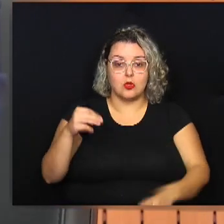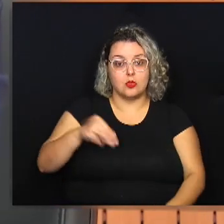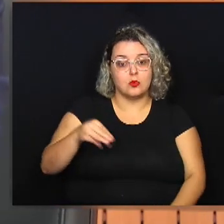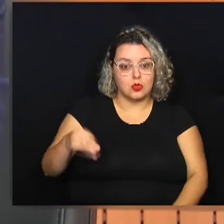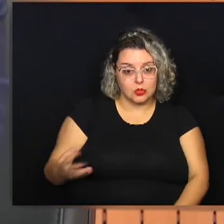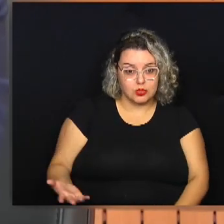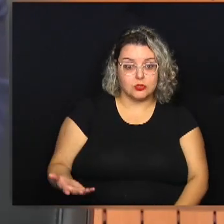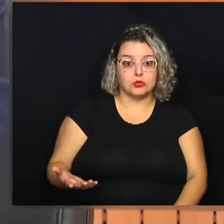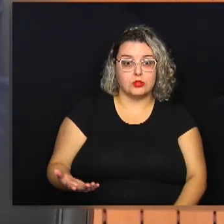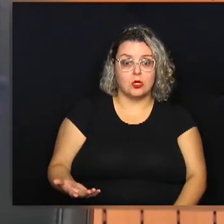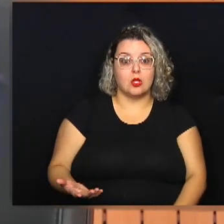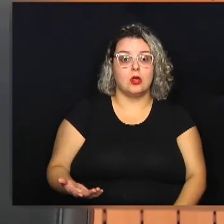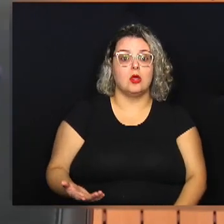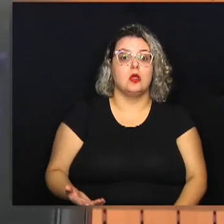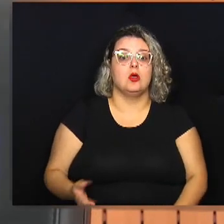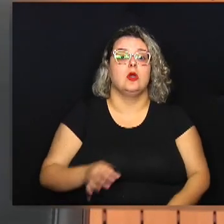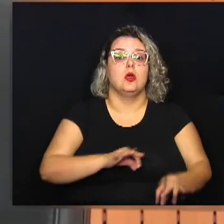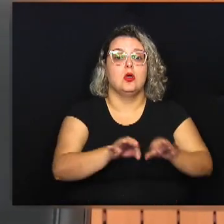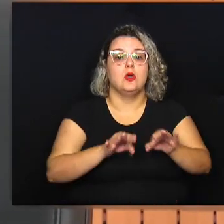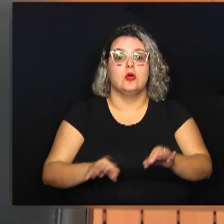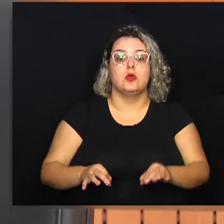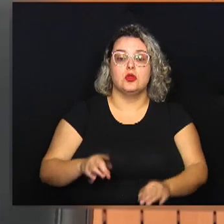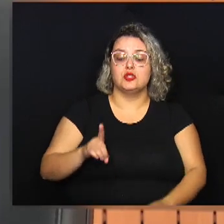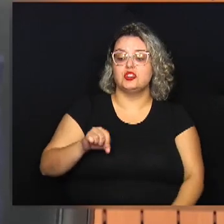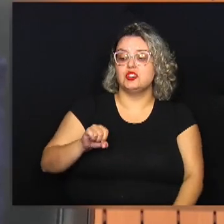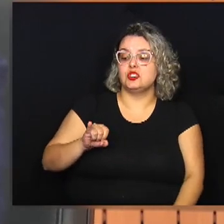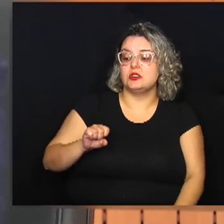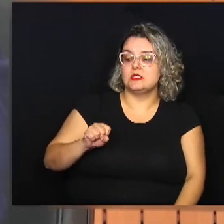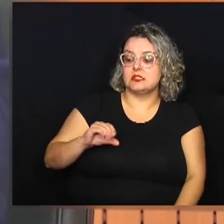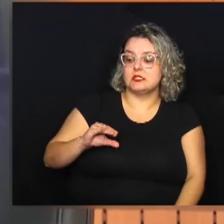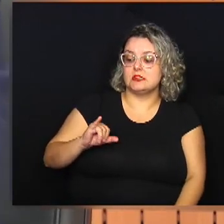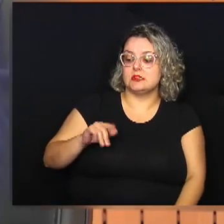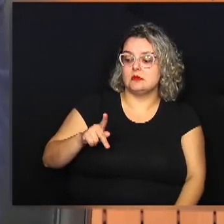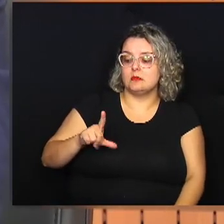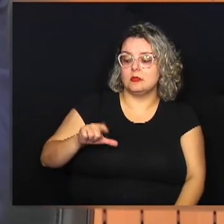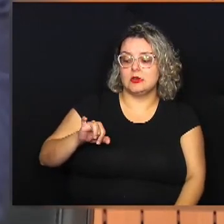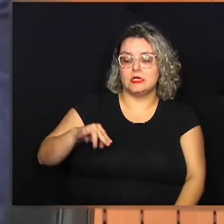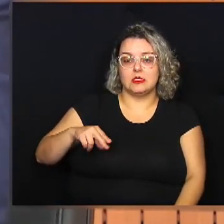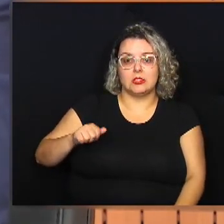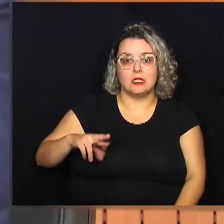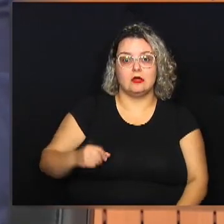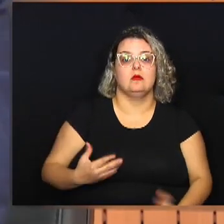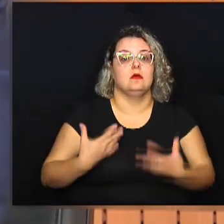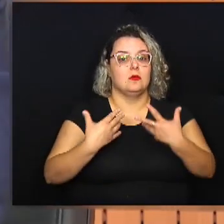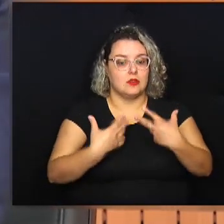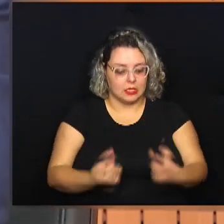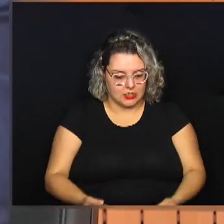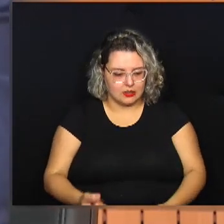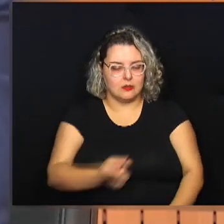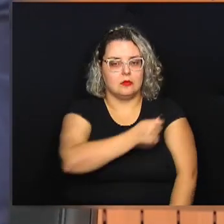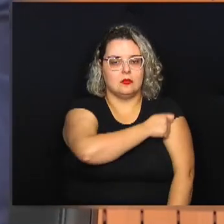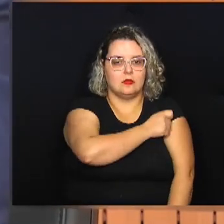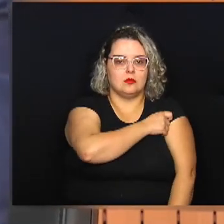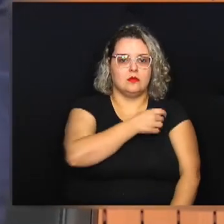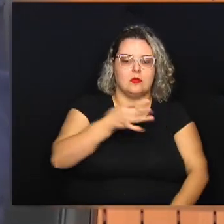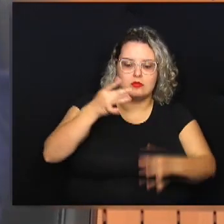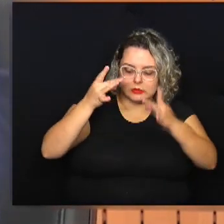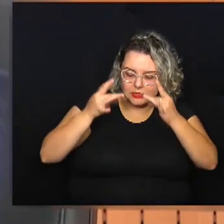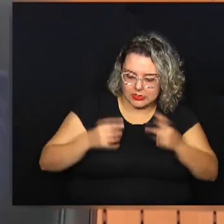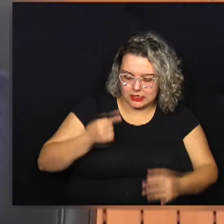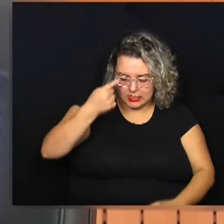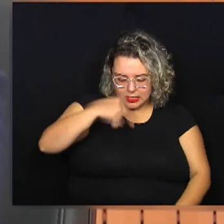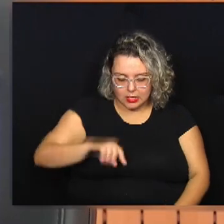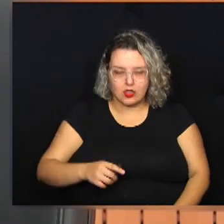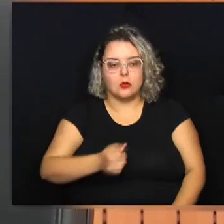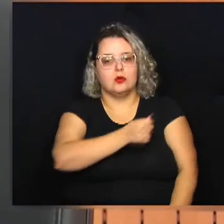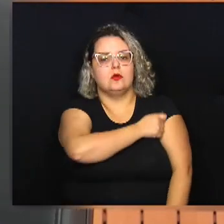aspecto organizacional disciplinar, que é o dia a dia dentro da escola. Vão receber esses alunos, vão perfilar esses alunos, vão